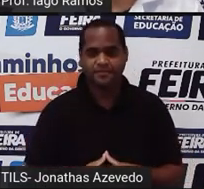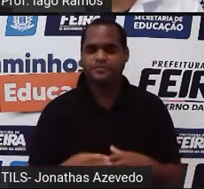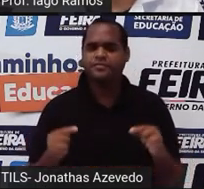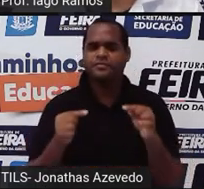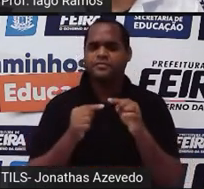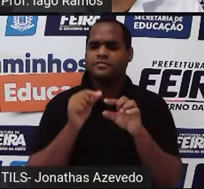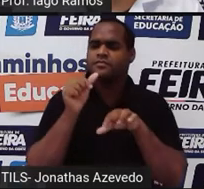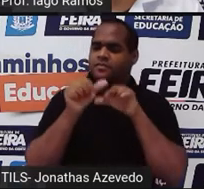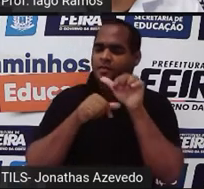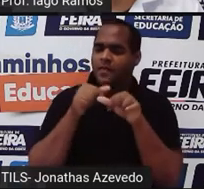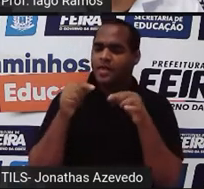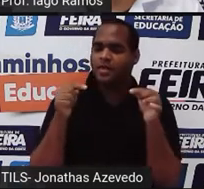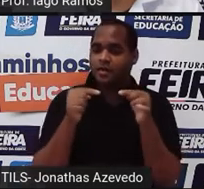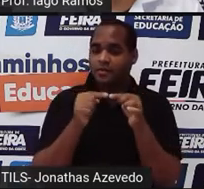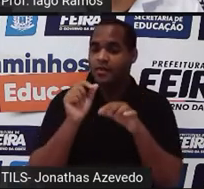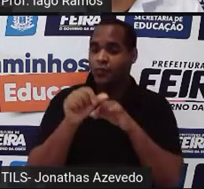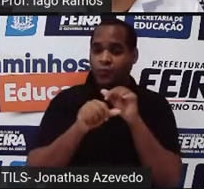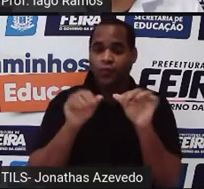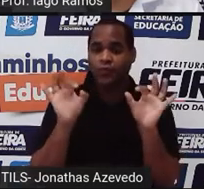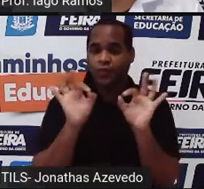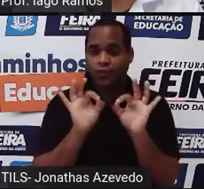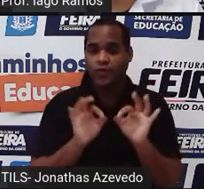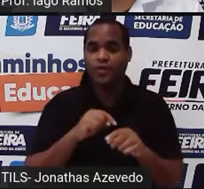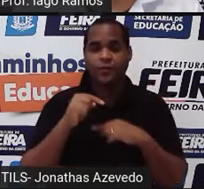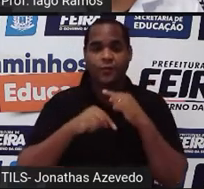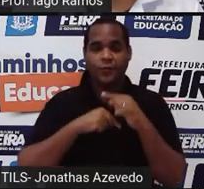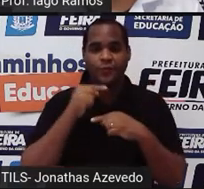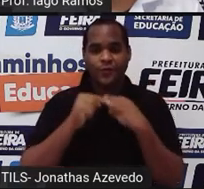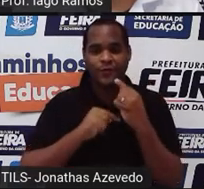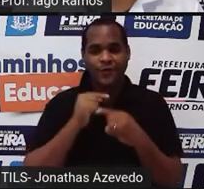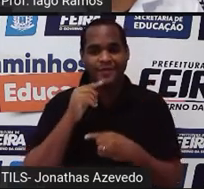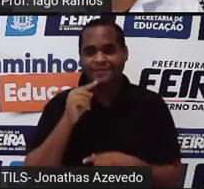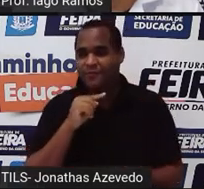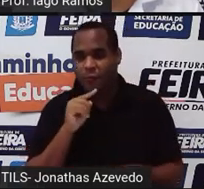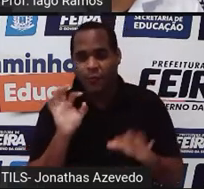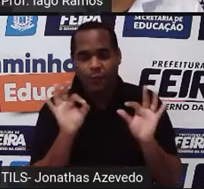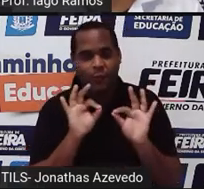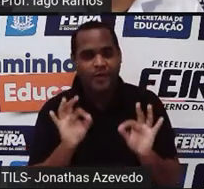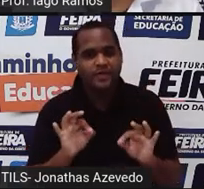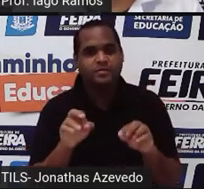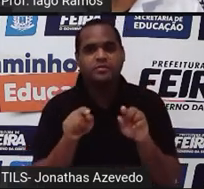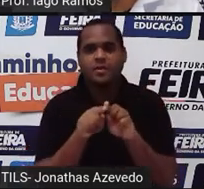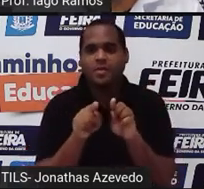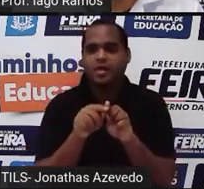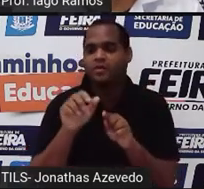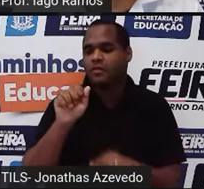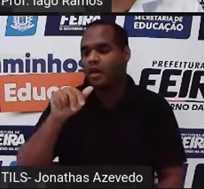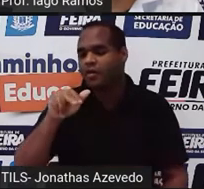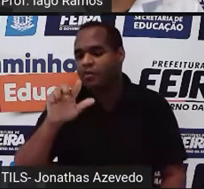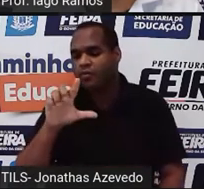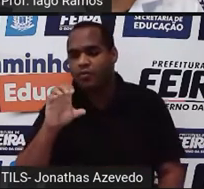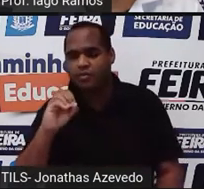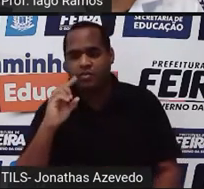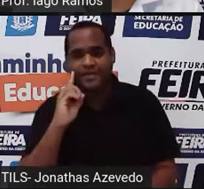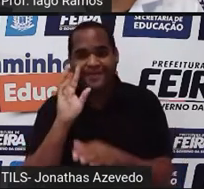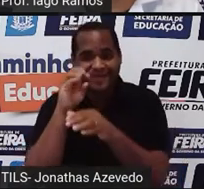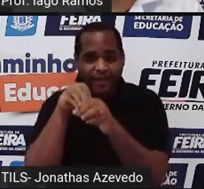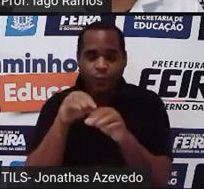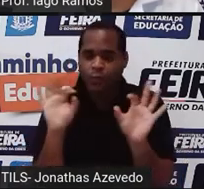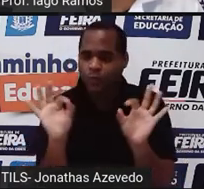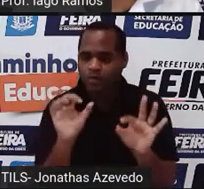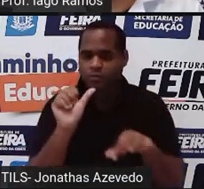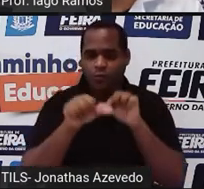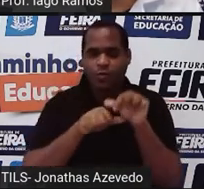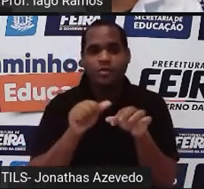essa transformação não mudou as medidas dos lados da figura e nem dos ângulos, tá? Não mudou